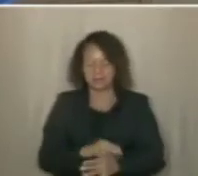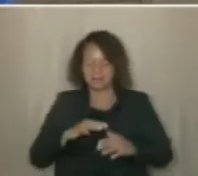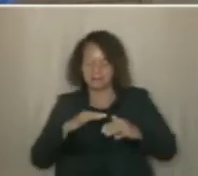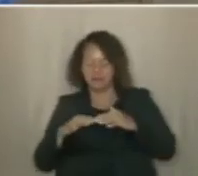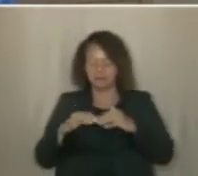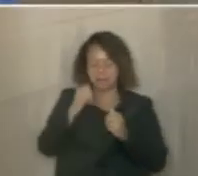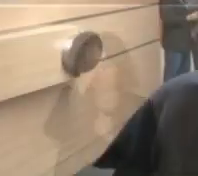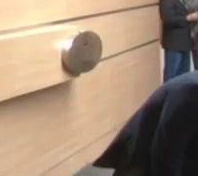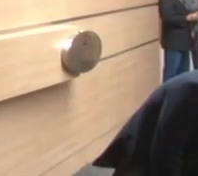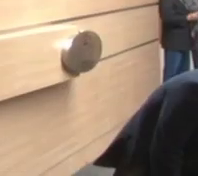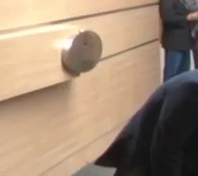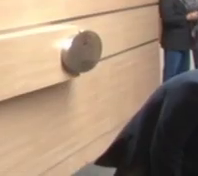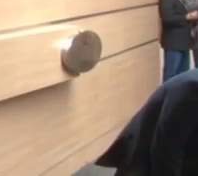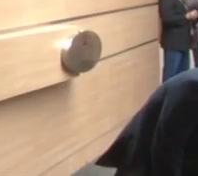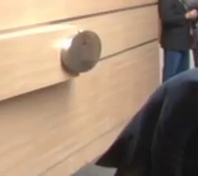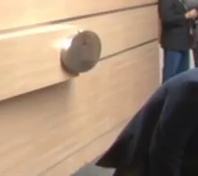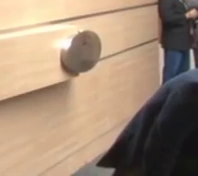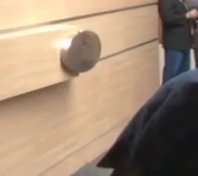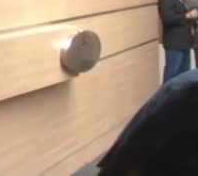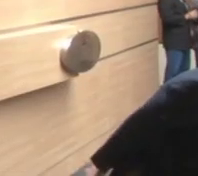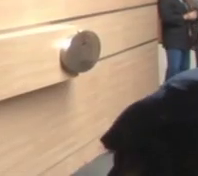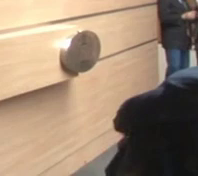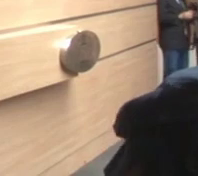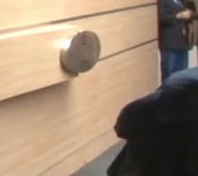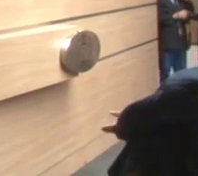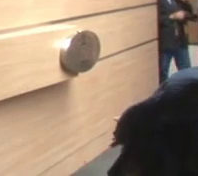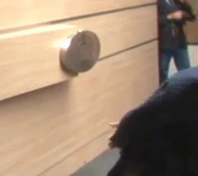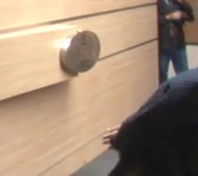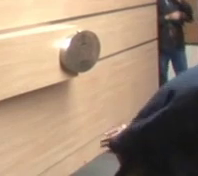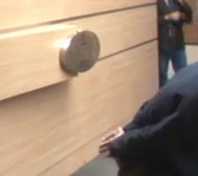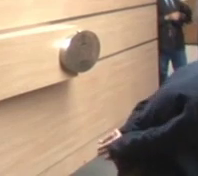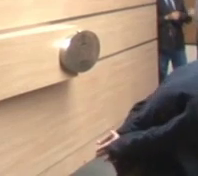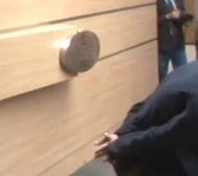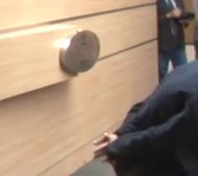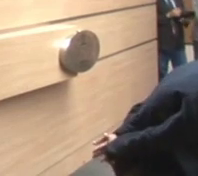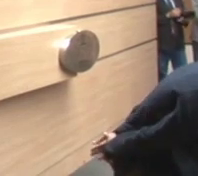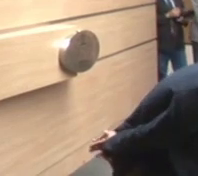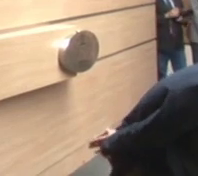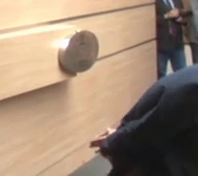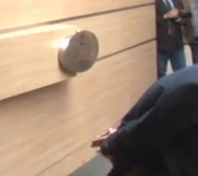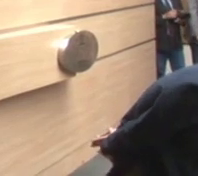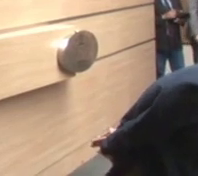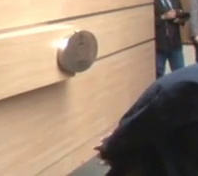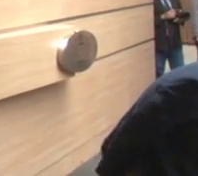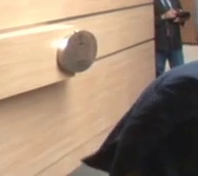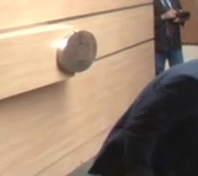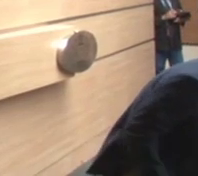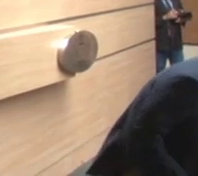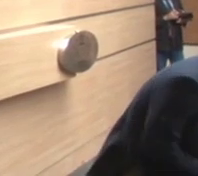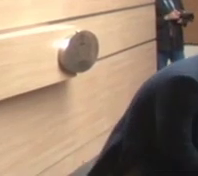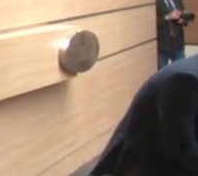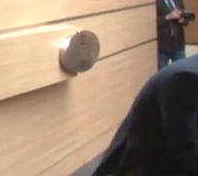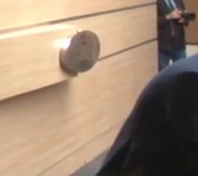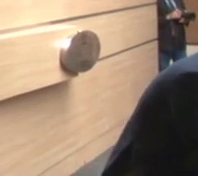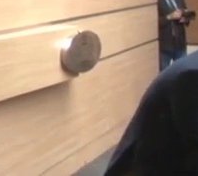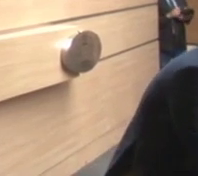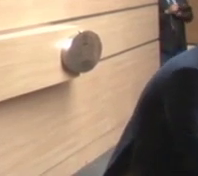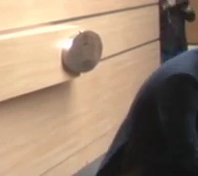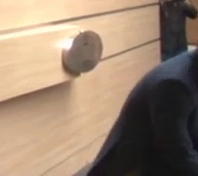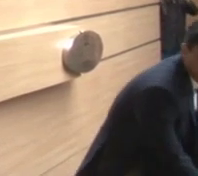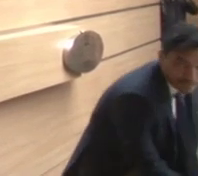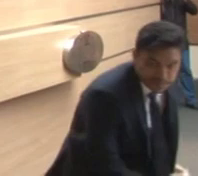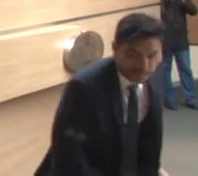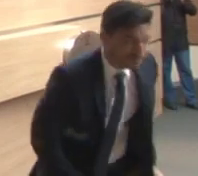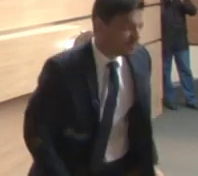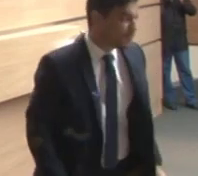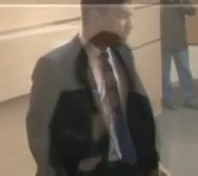movimento brega Marco Aurélio filho também usou a Tribuna para solicitar a revitalização de uma praça no bairro de Cajueiro